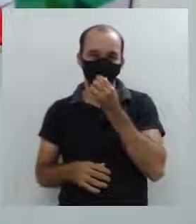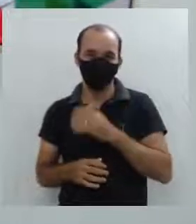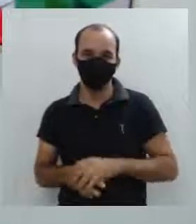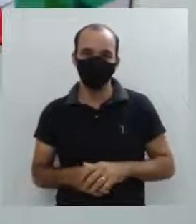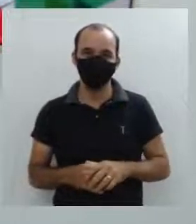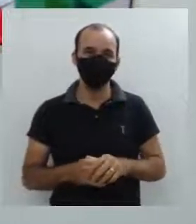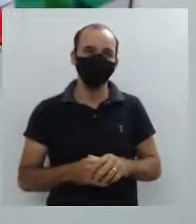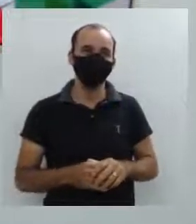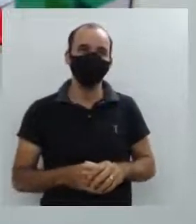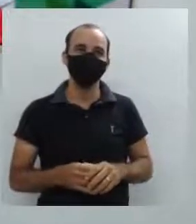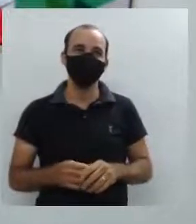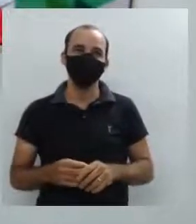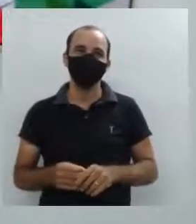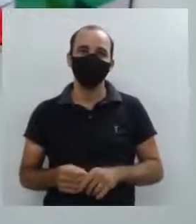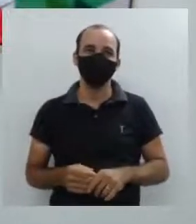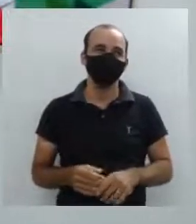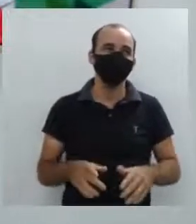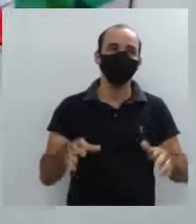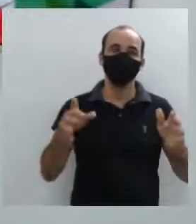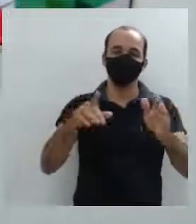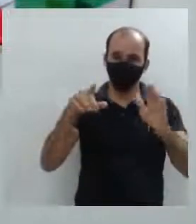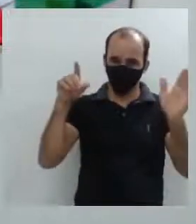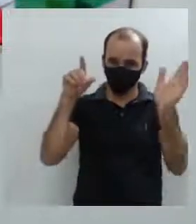Uma perguntinha aqui para nós